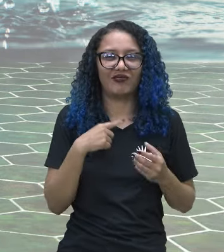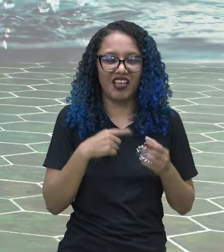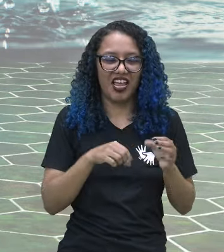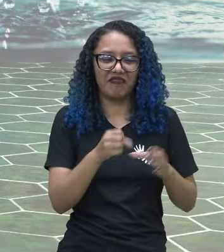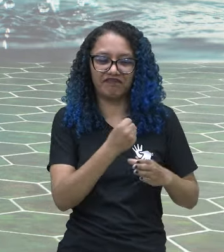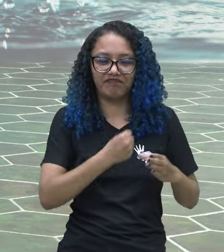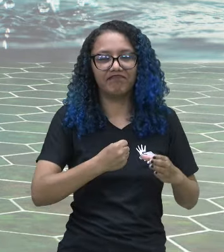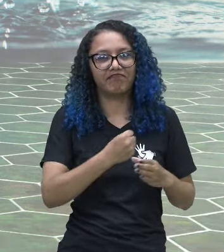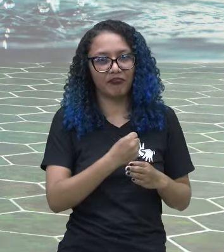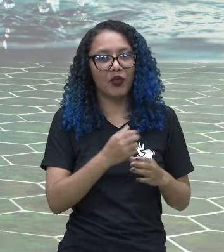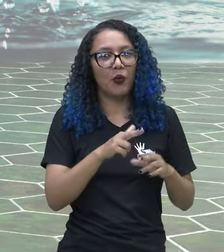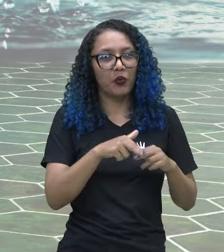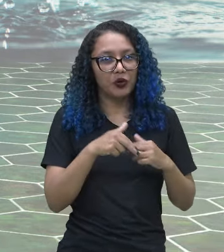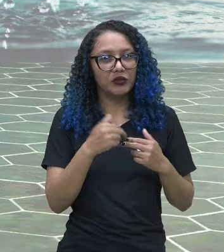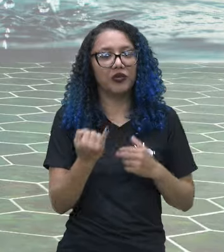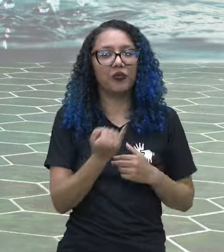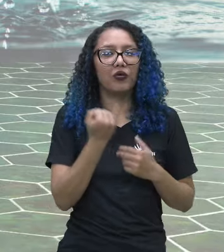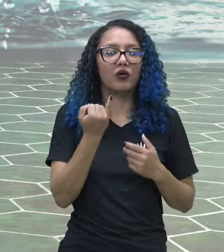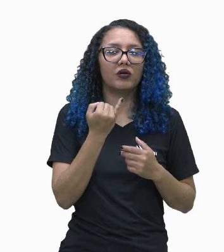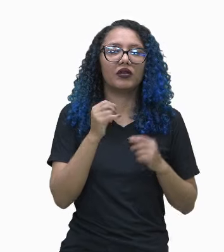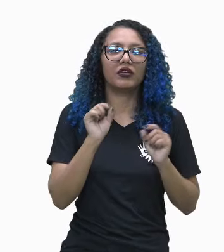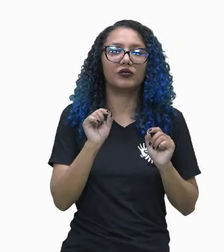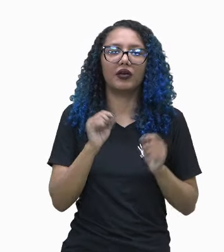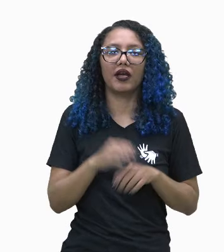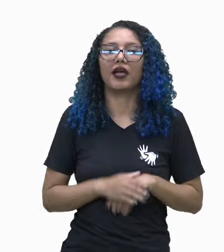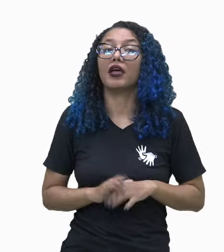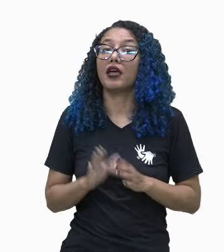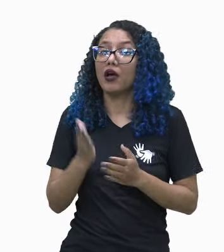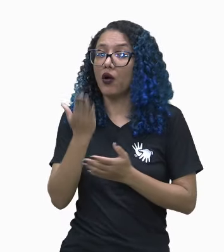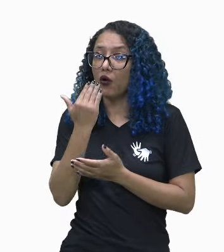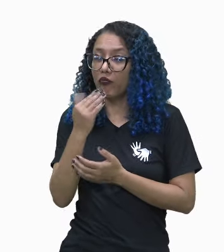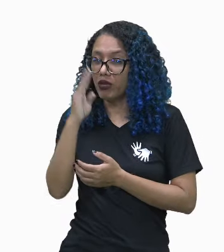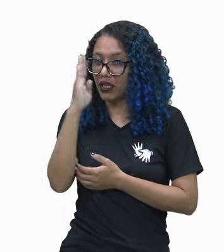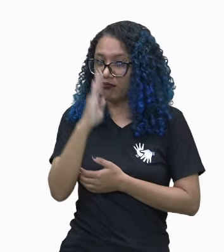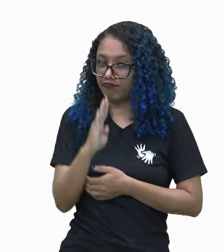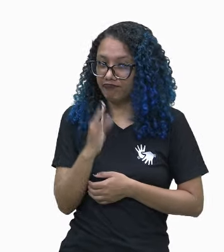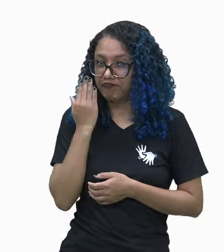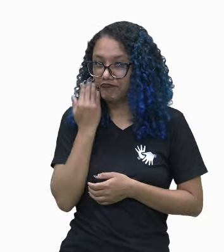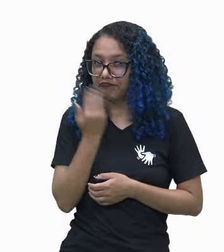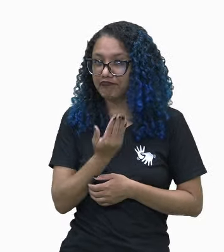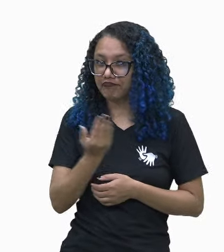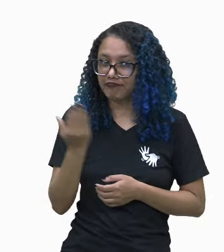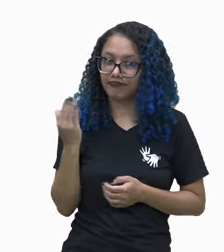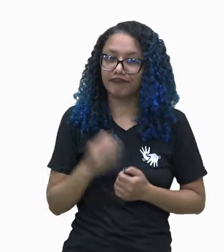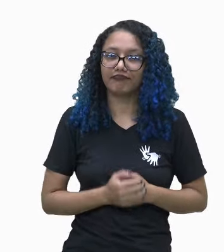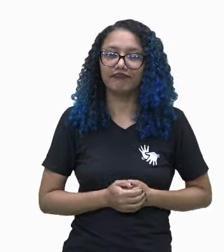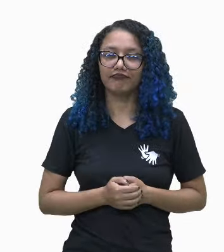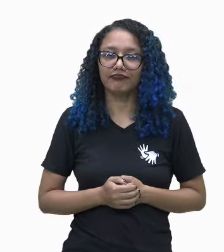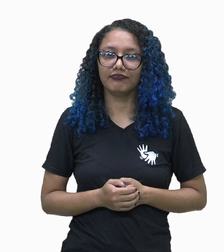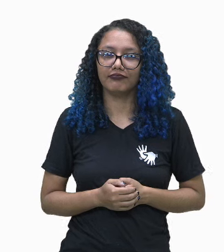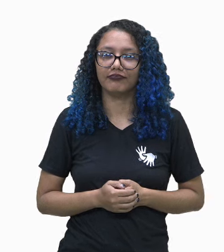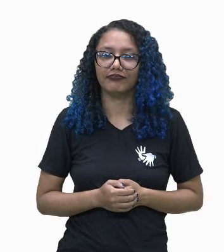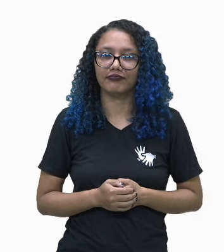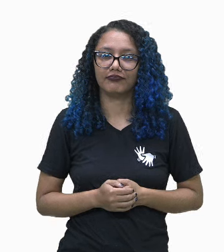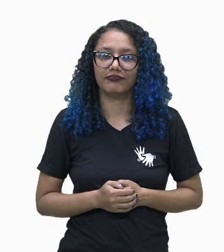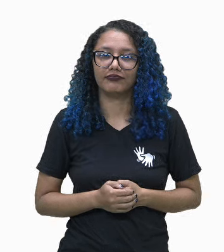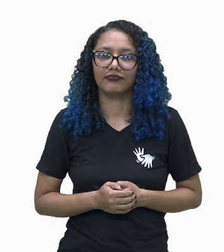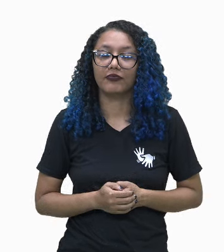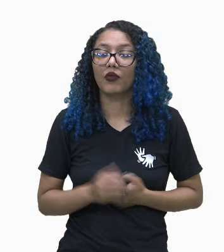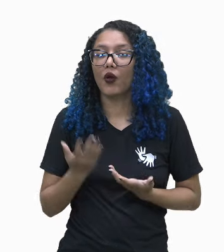aí é importante a nossa comida, né, a nossa comida brasileira. Vejo aí que eu tenho representado para vocês